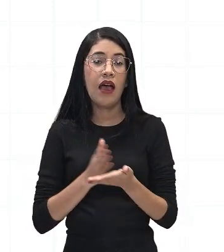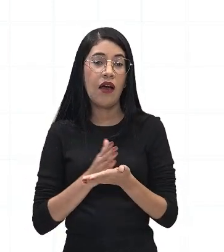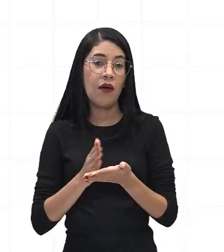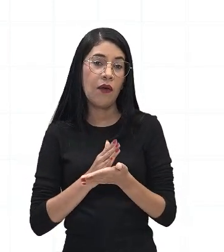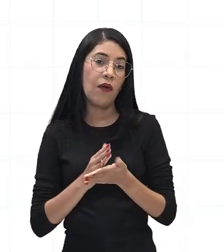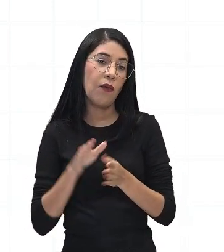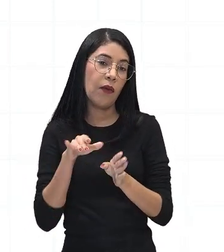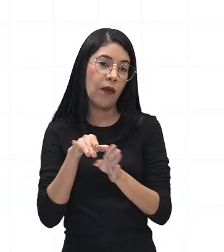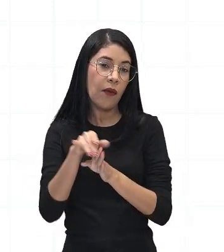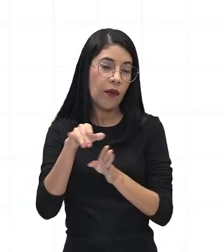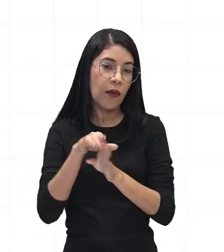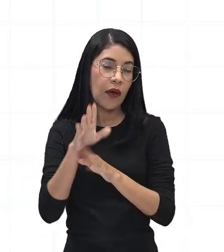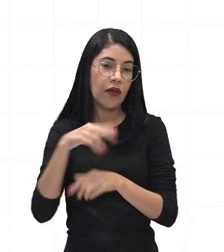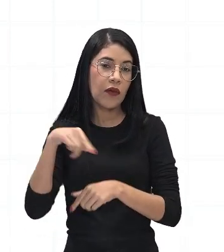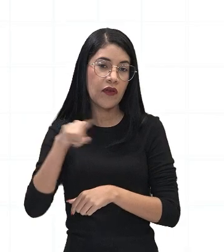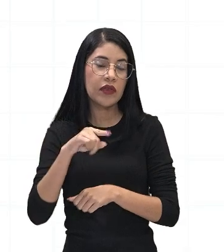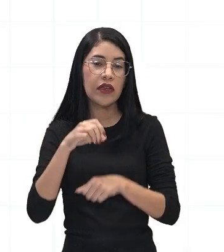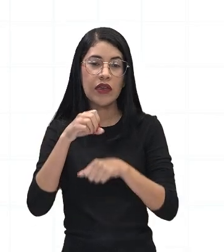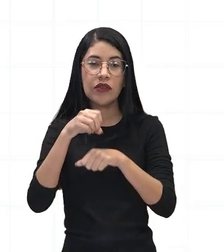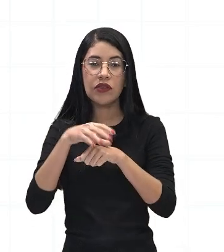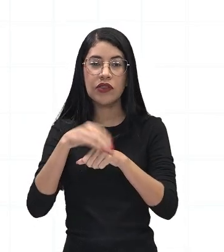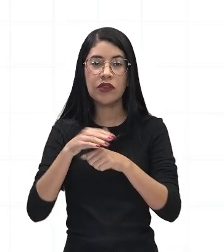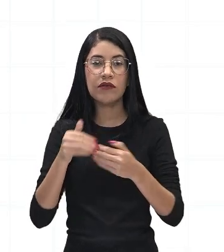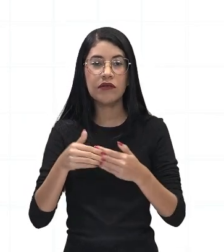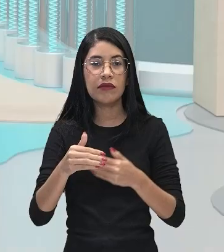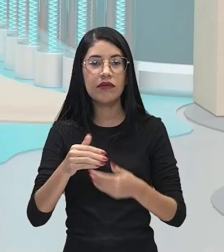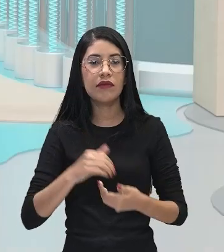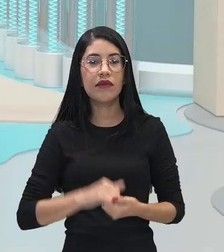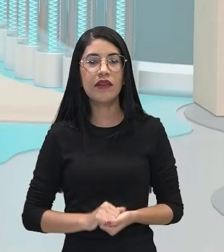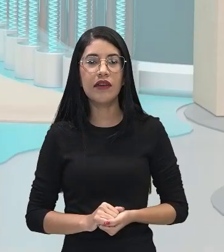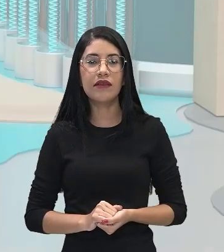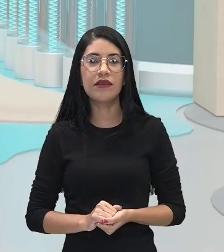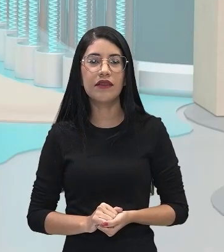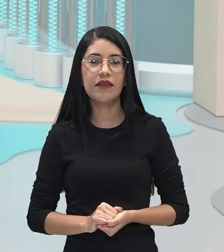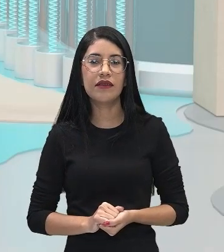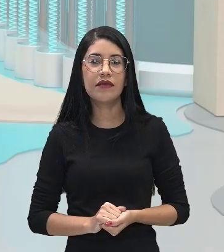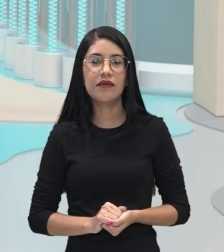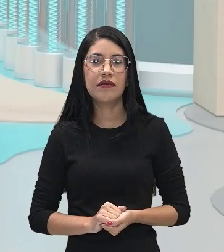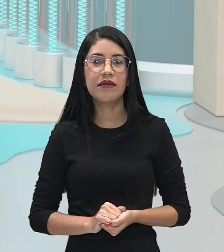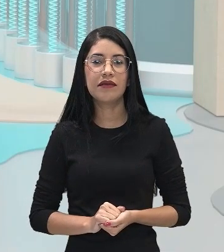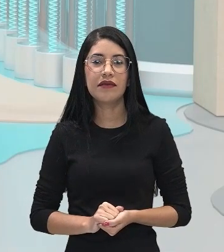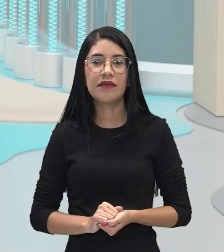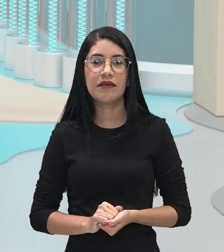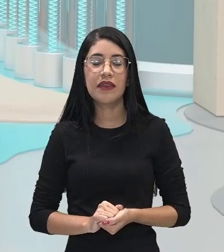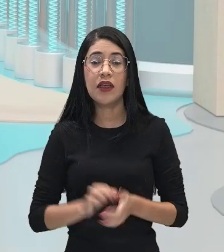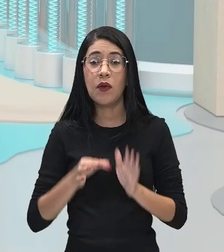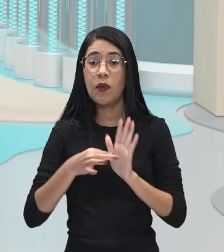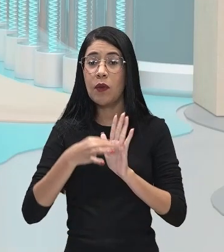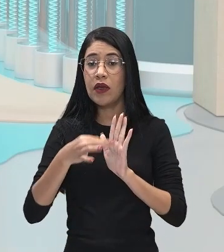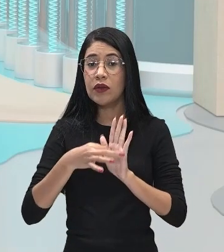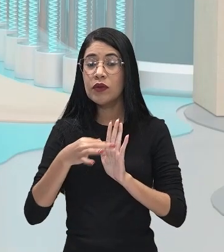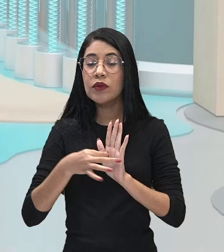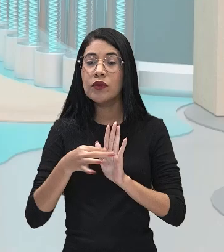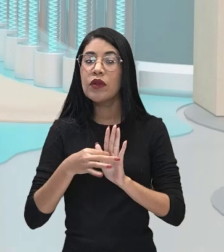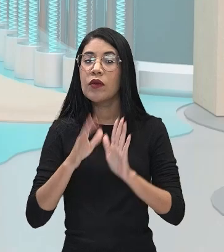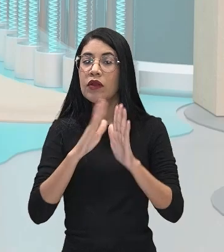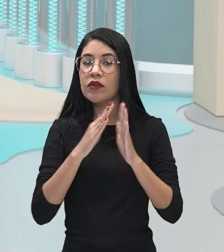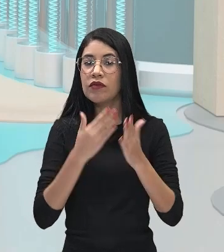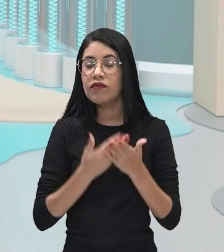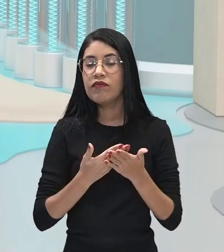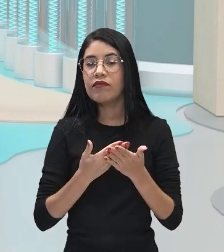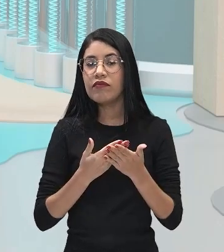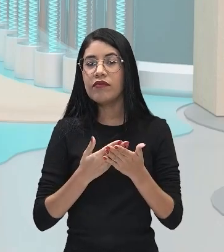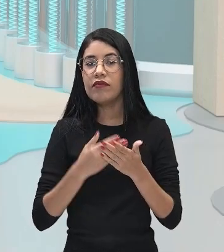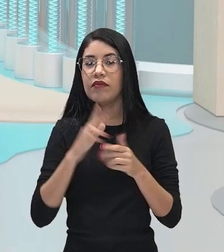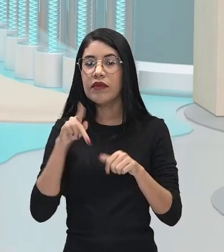algumas recomendações que virão agora a seguir. Bom, a sugestão do Colégio Americano